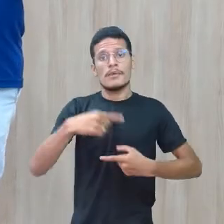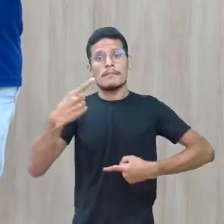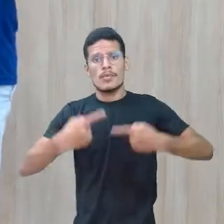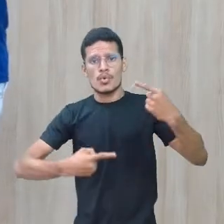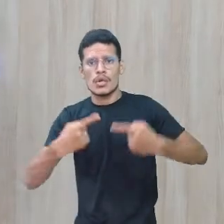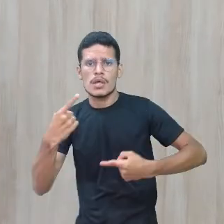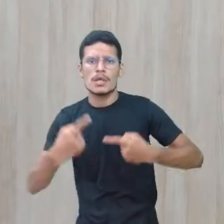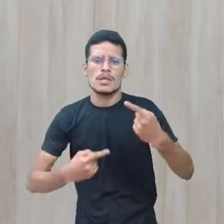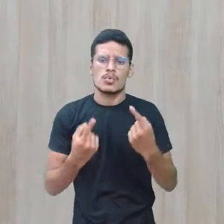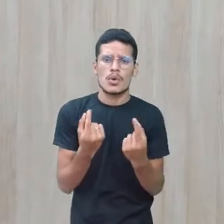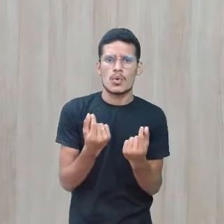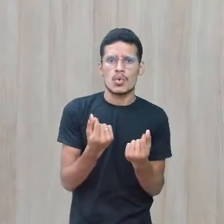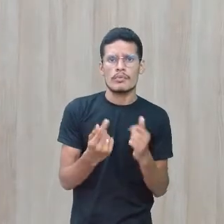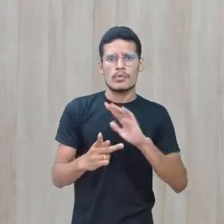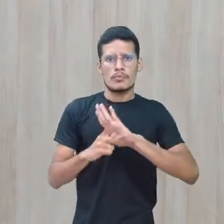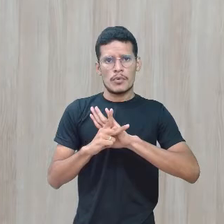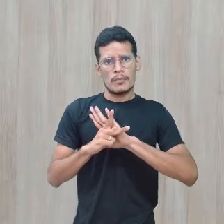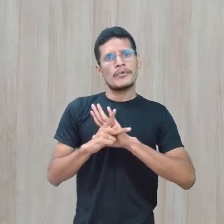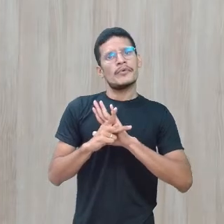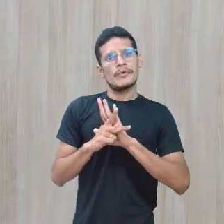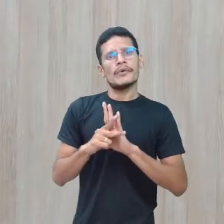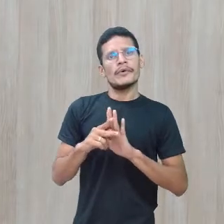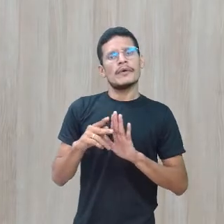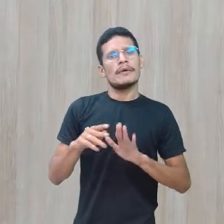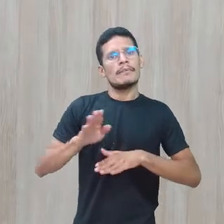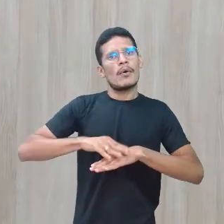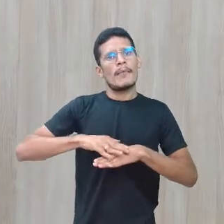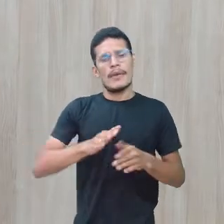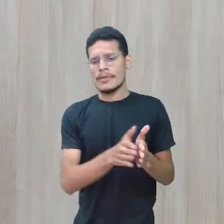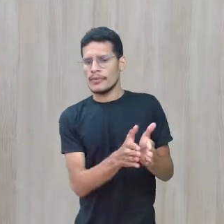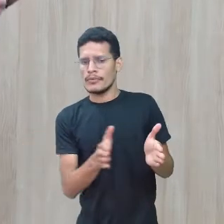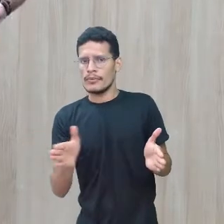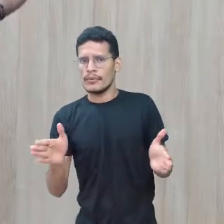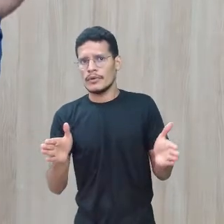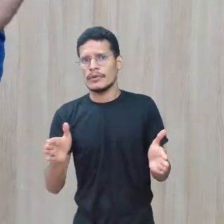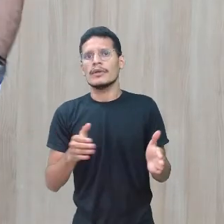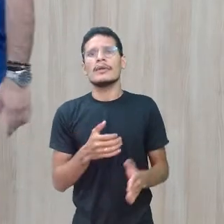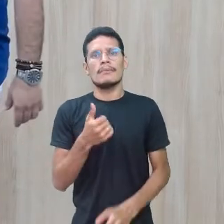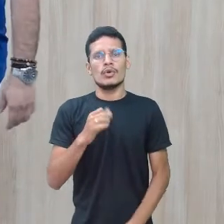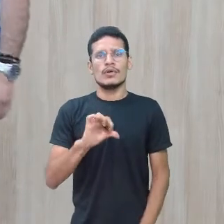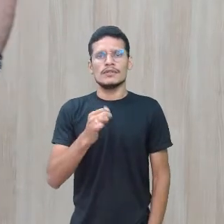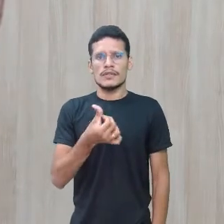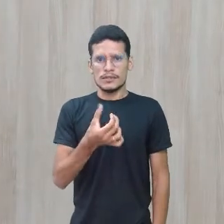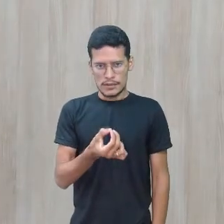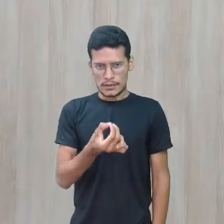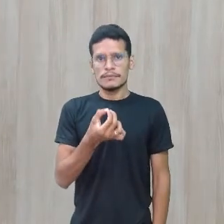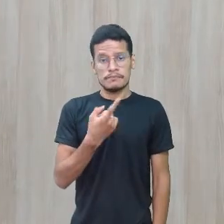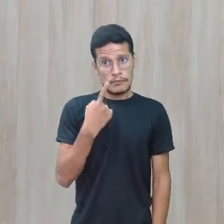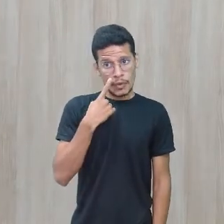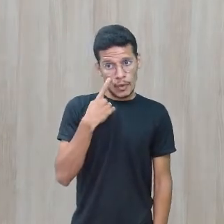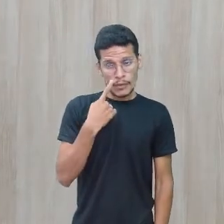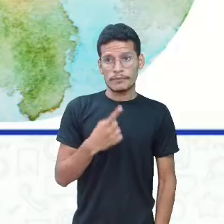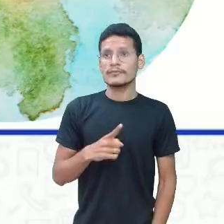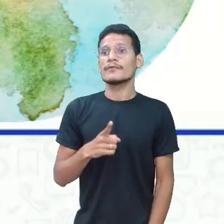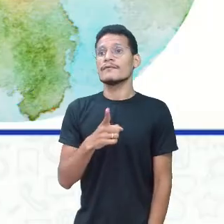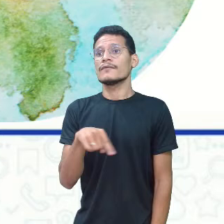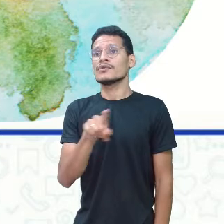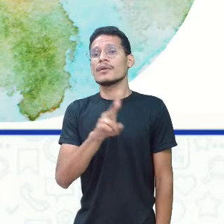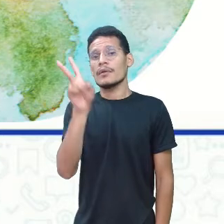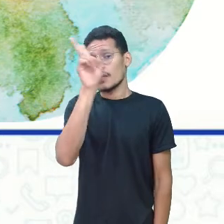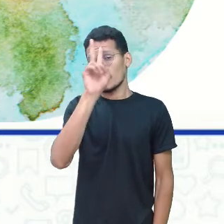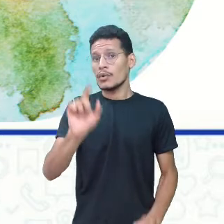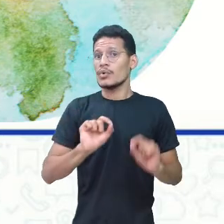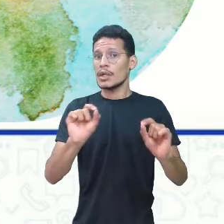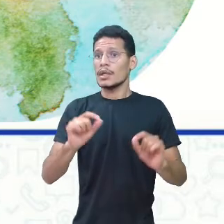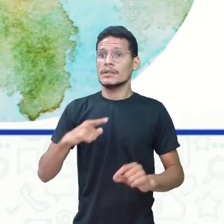político, econômico, né, desse período, né, da década de 60. Então, vamos lá? Vamos lembrar,